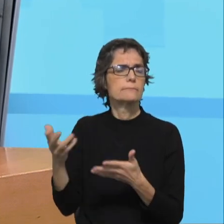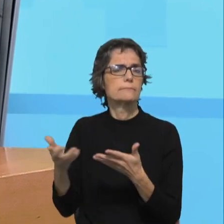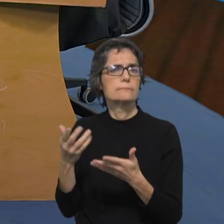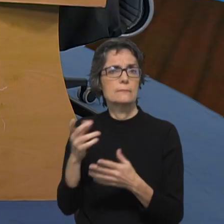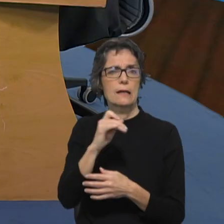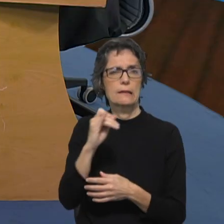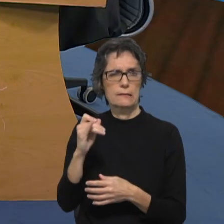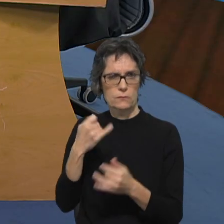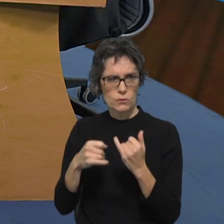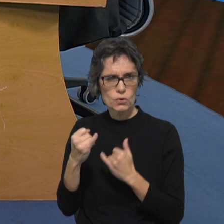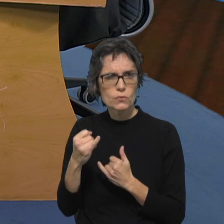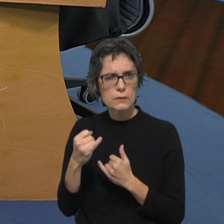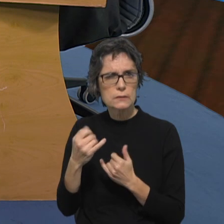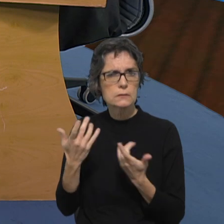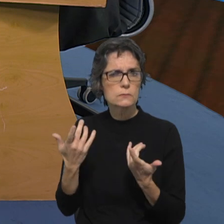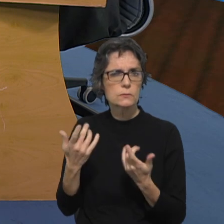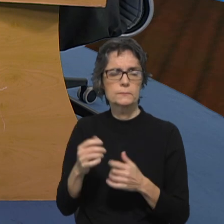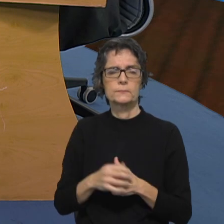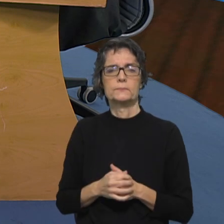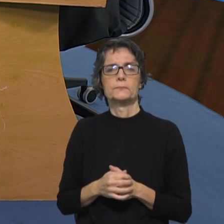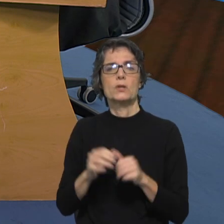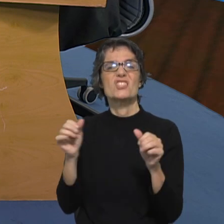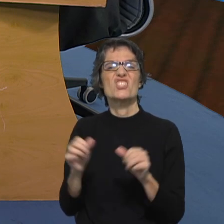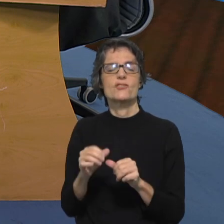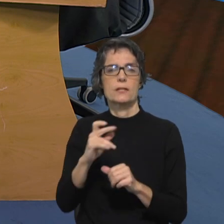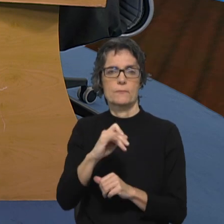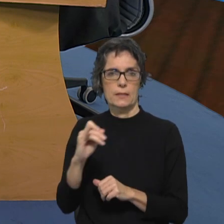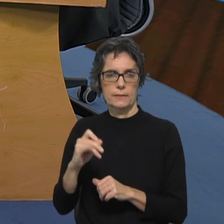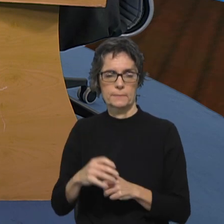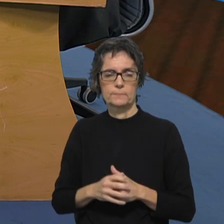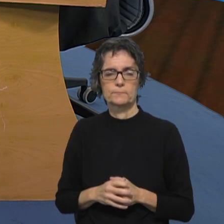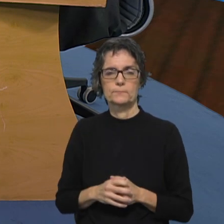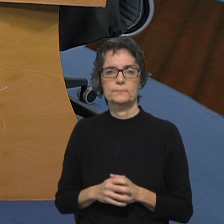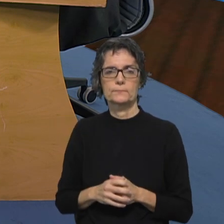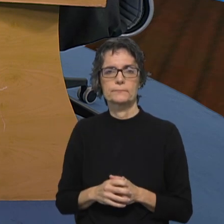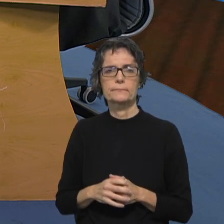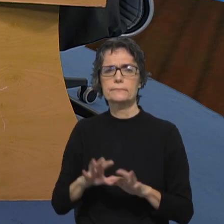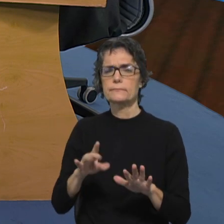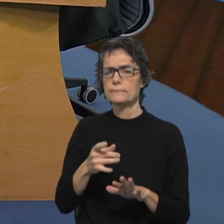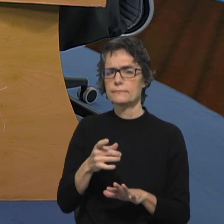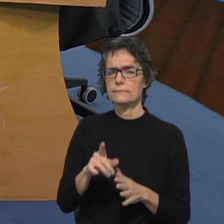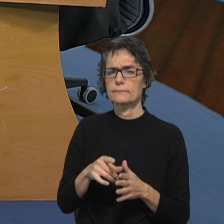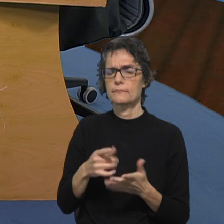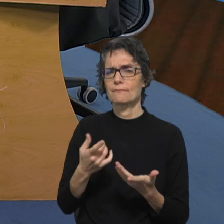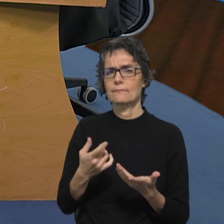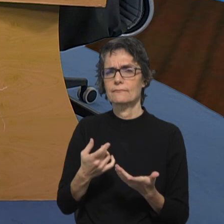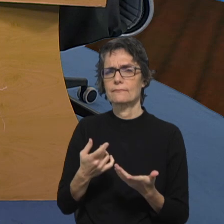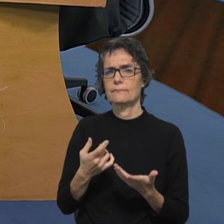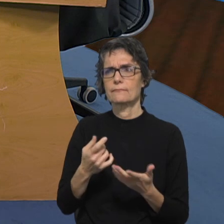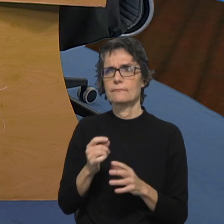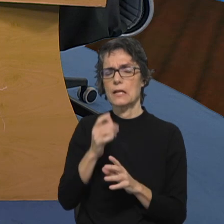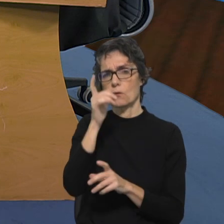Pelos sistemas de inteligência artificial. Mas há sempre a necessidade de que todo o progresso da